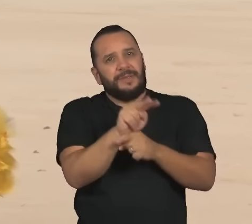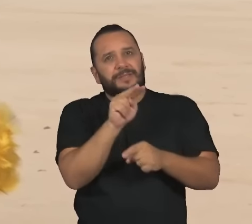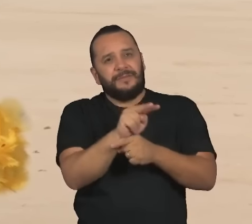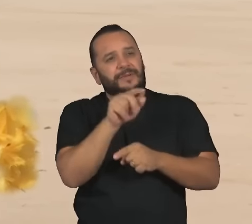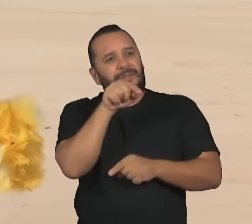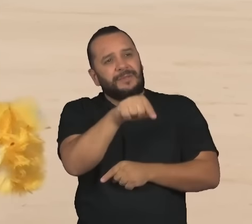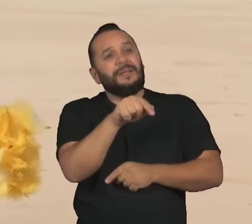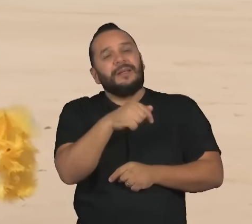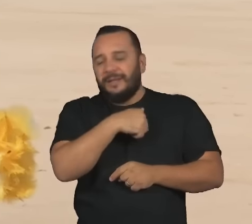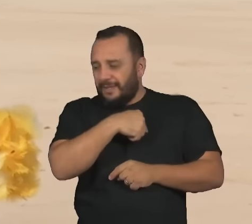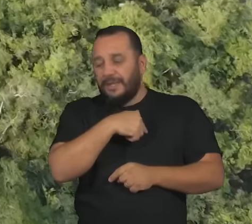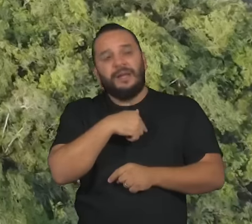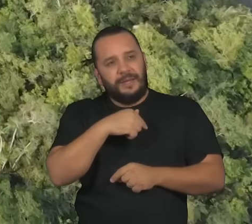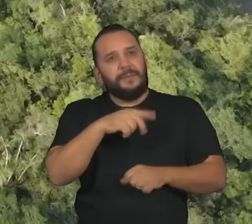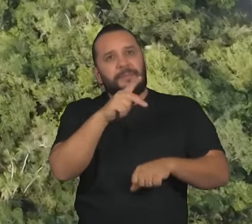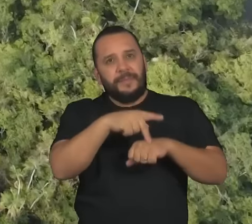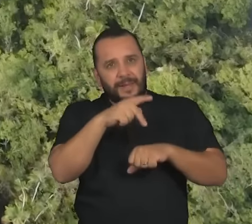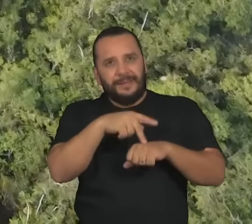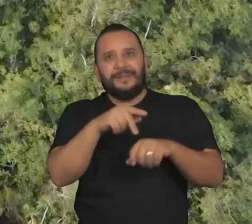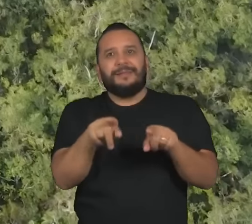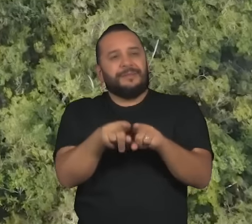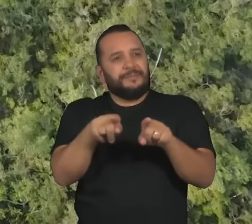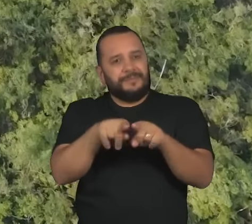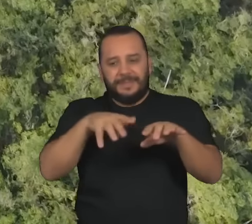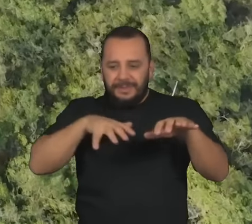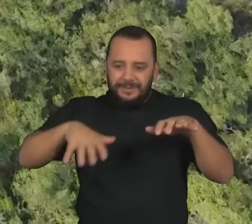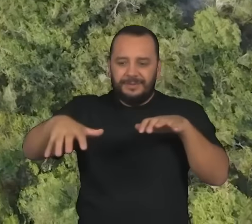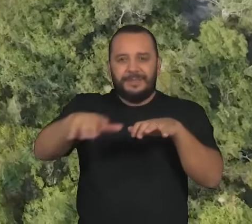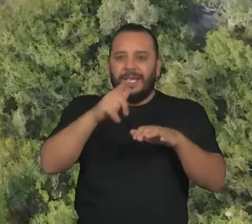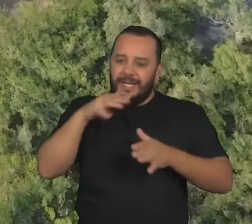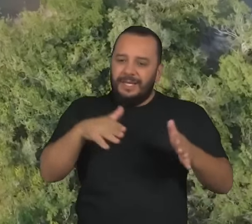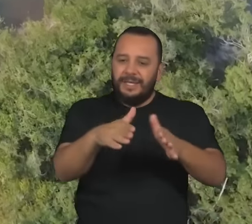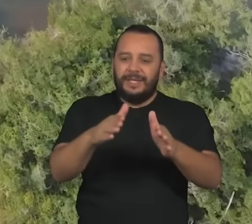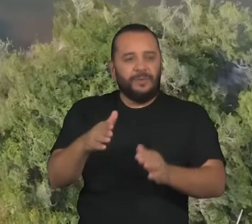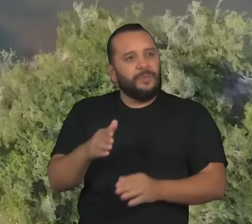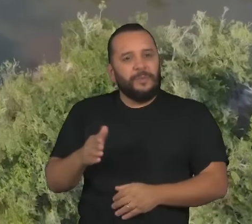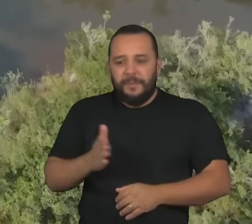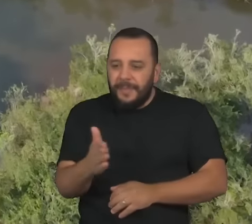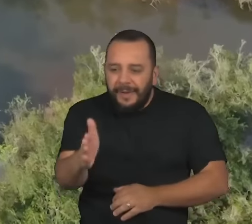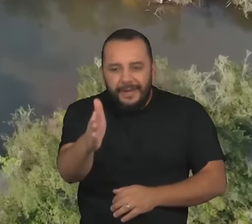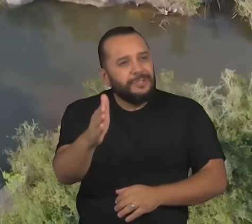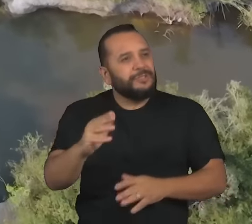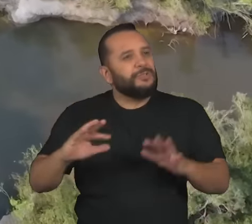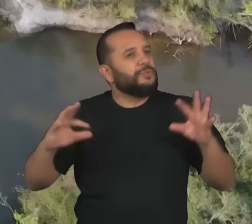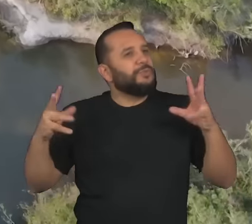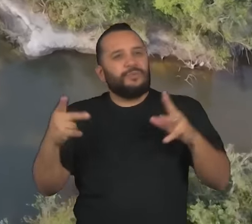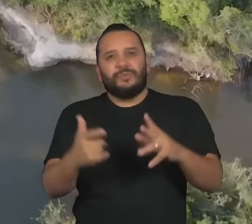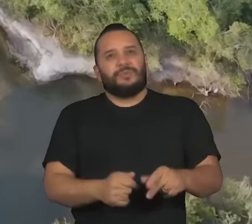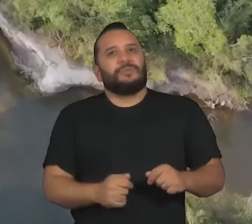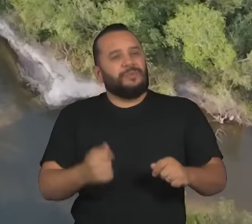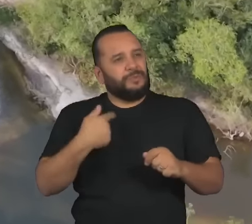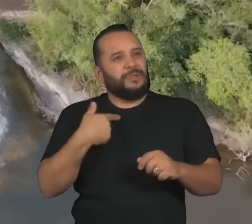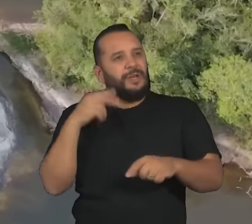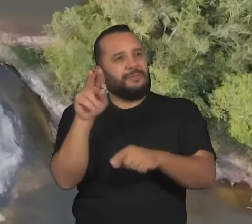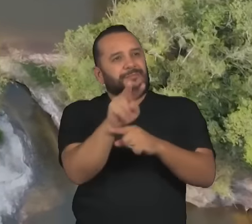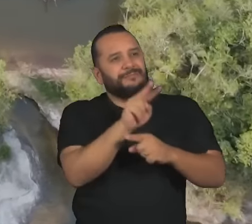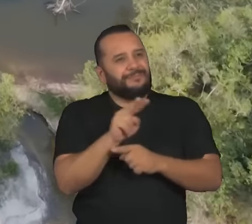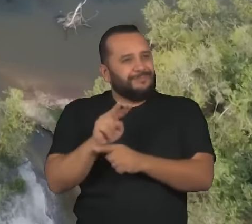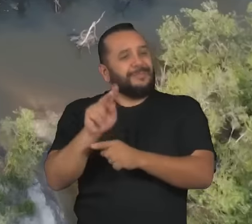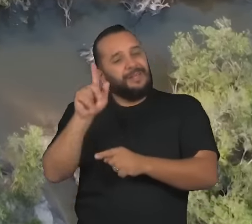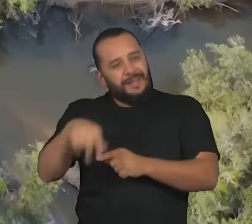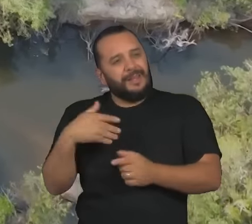em volta as plantas, o rio, o peixe, desde a primeira criação da humanidade.